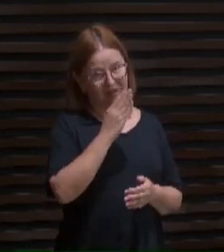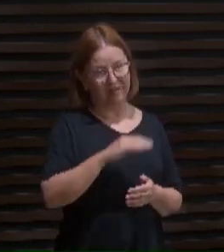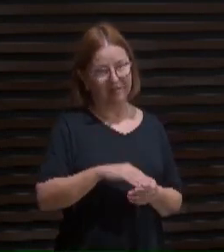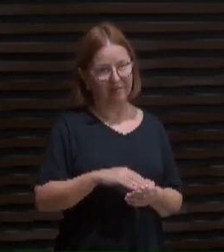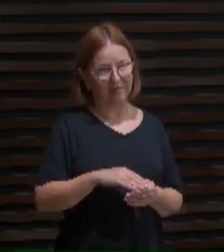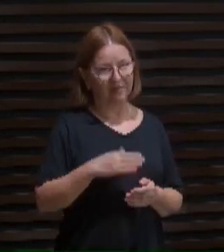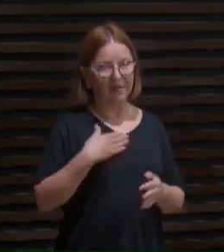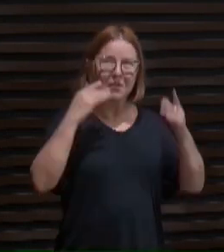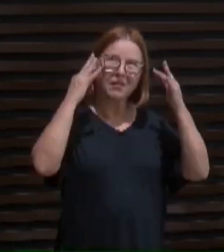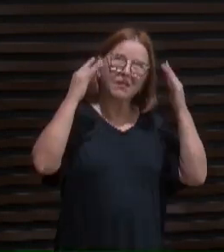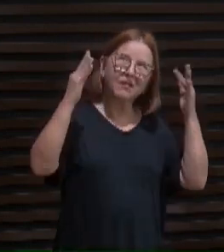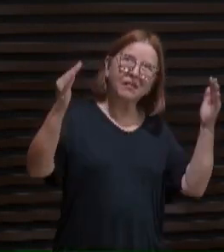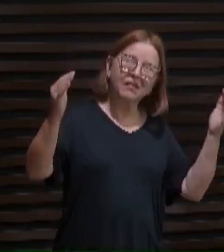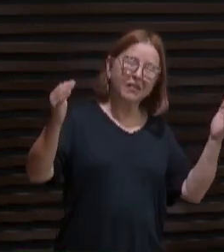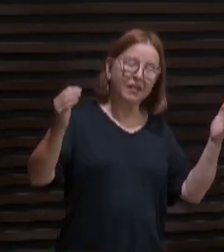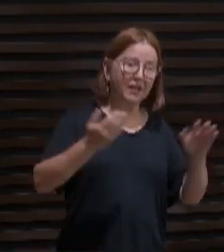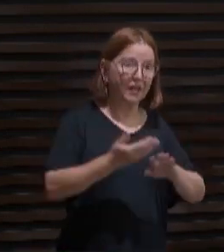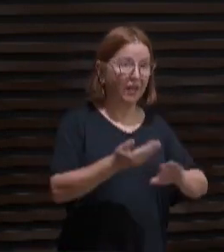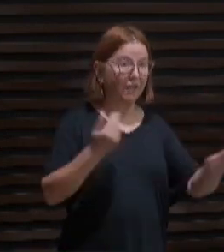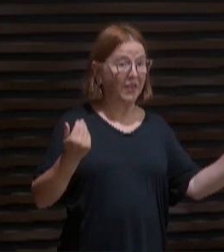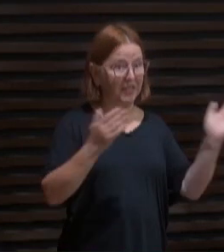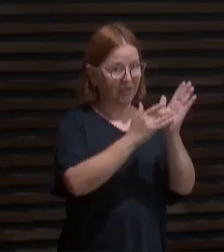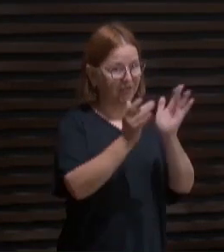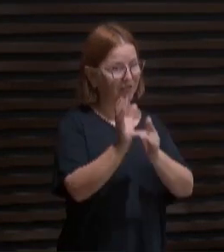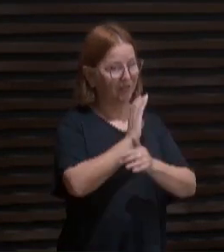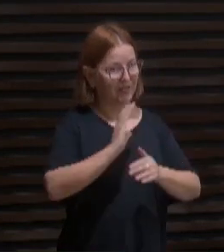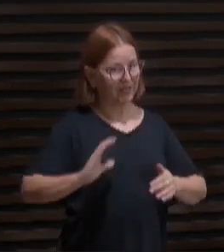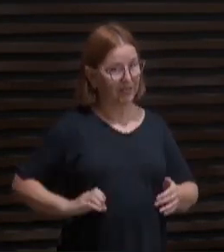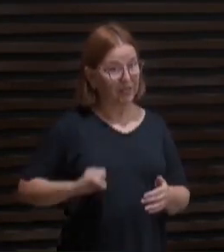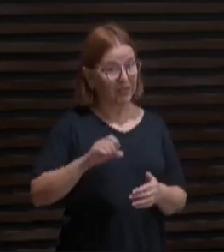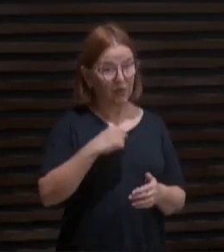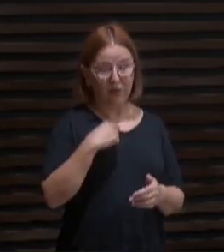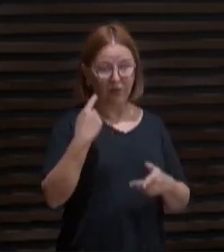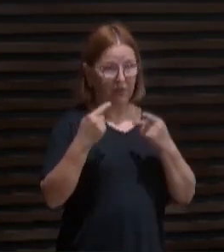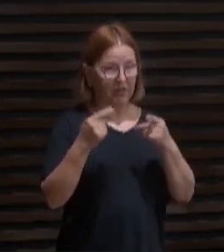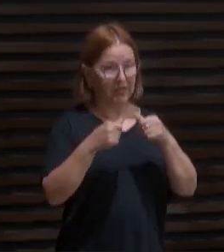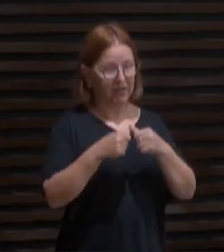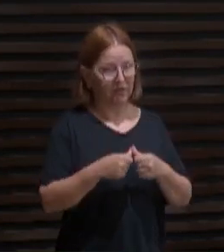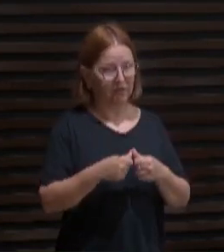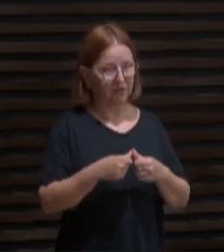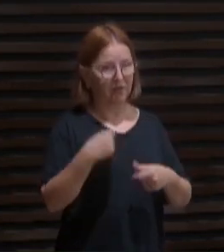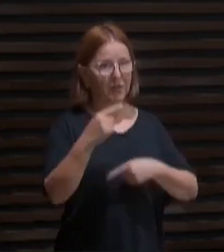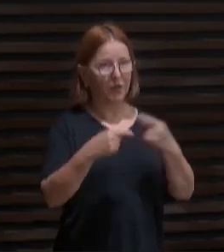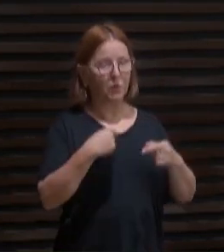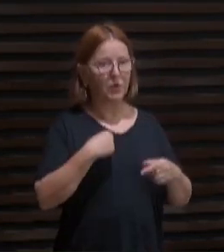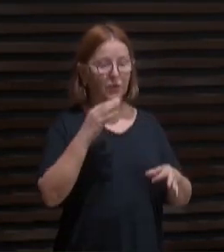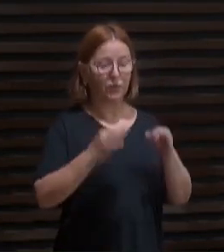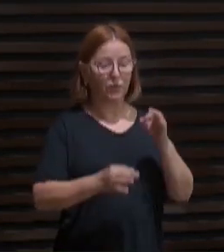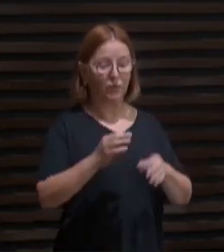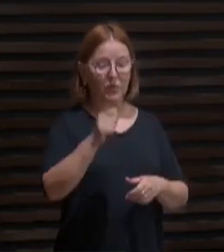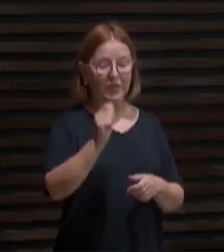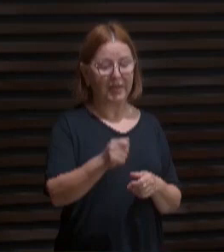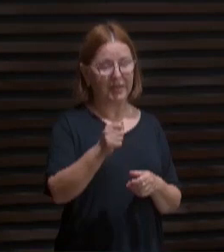distrair de Jesus Cristo. Se eu não falar isto aqui agora, eu serei julgado como aqueles